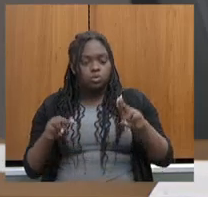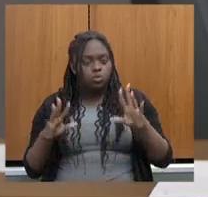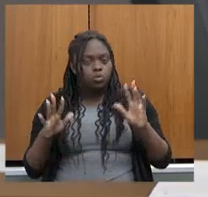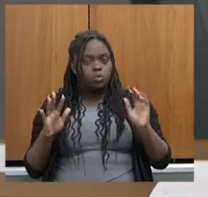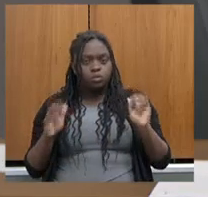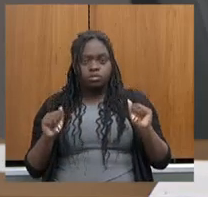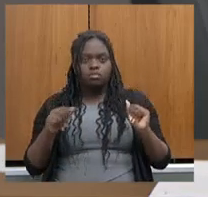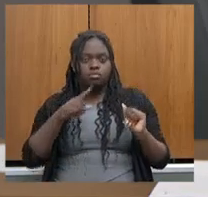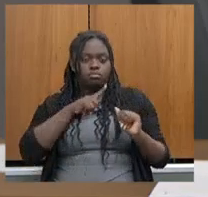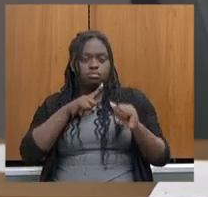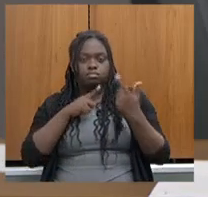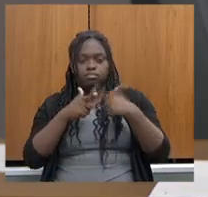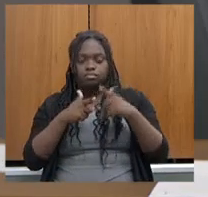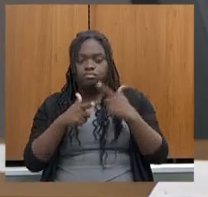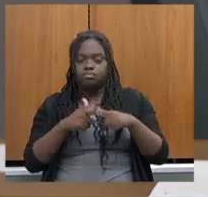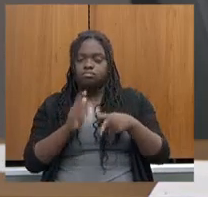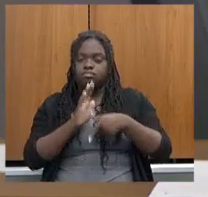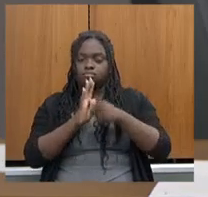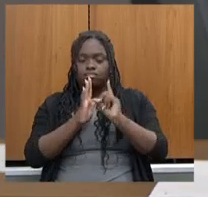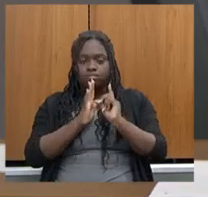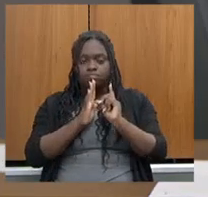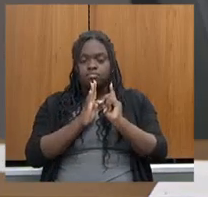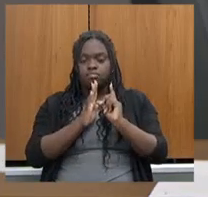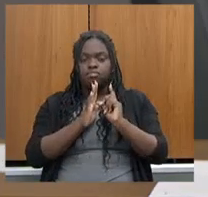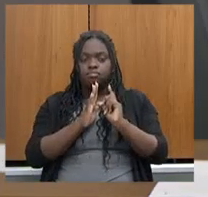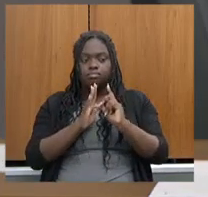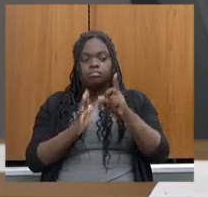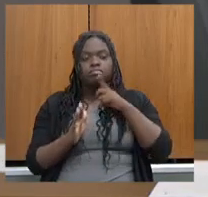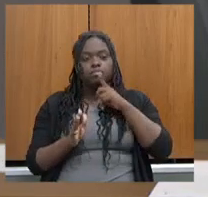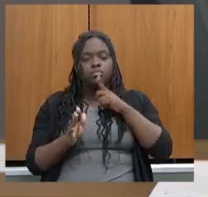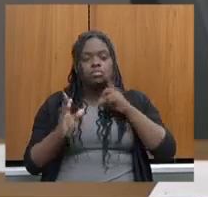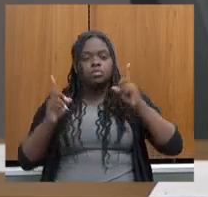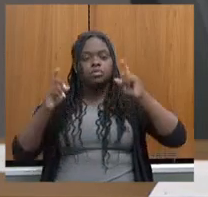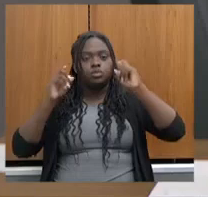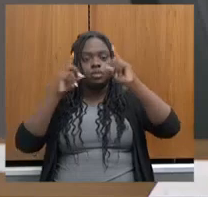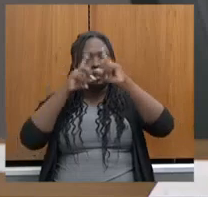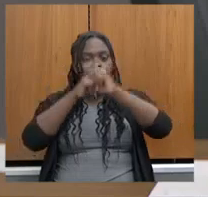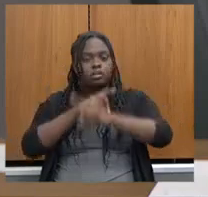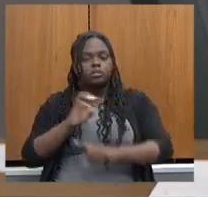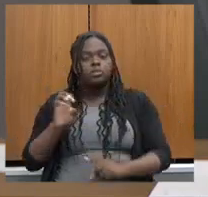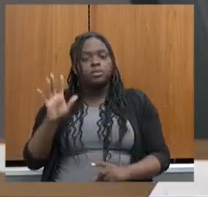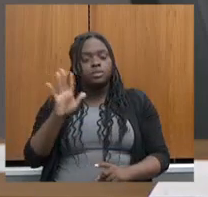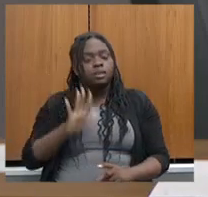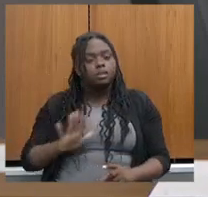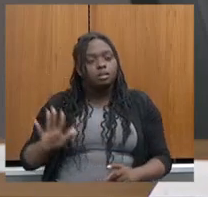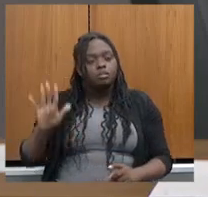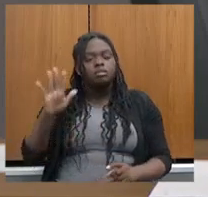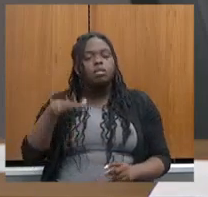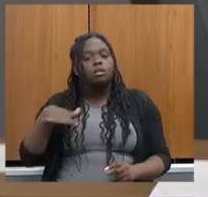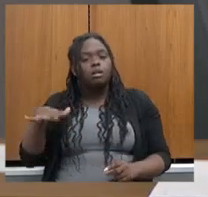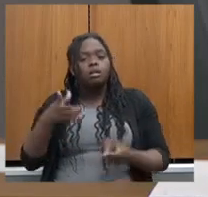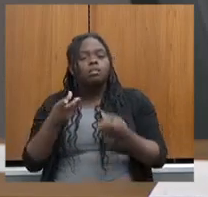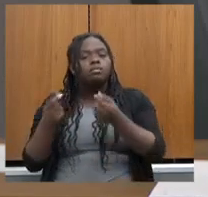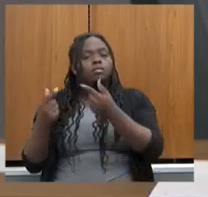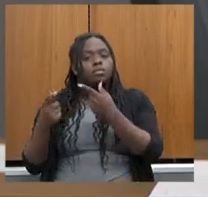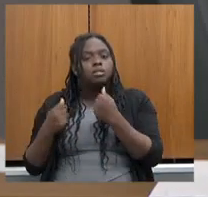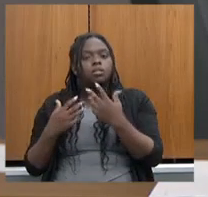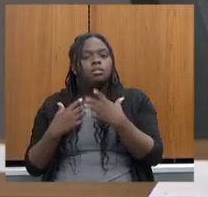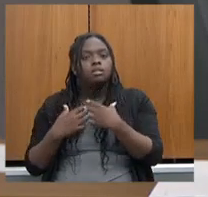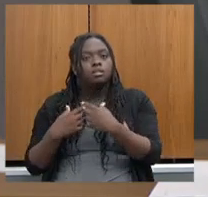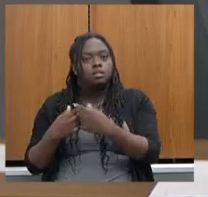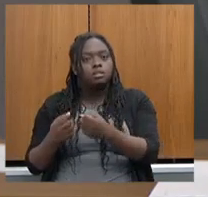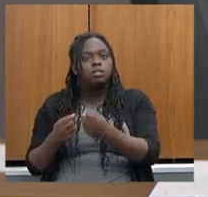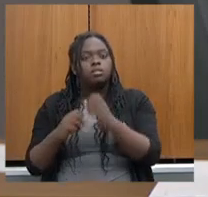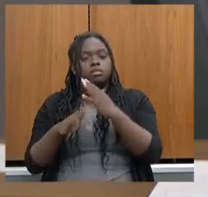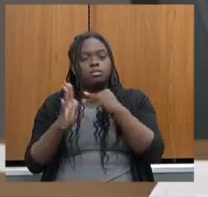isso antes mesmo com toda a dificuldade do Estado dificuldade financeira que herdou mesmo